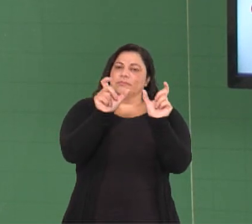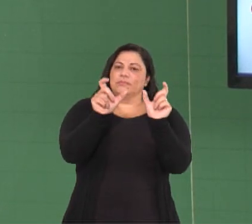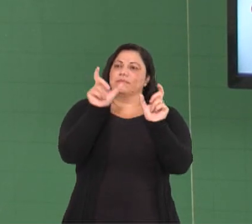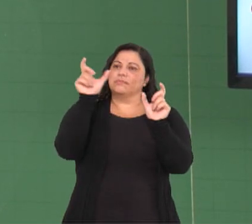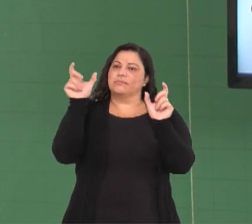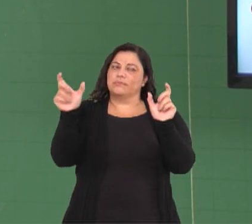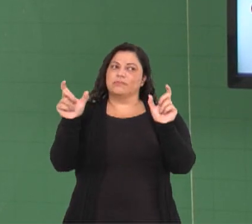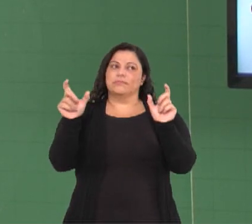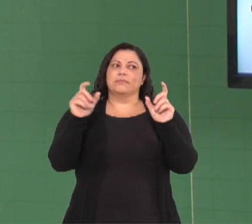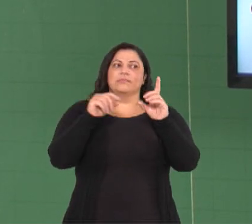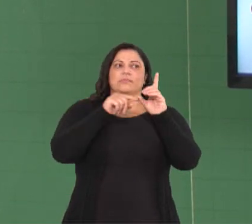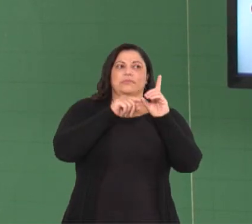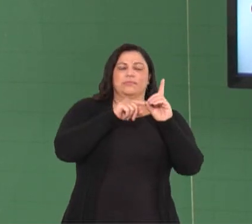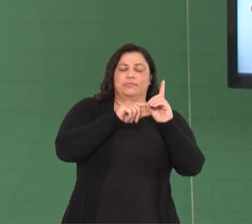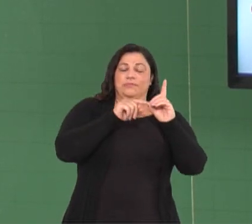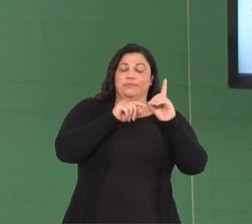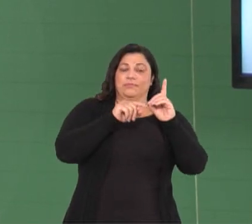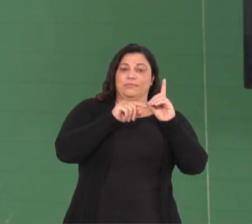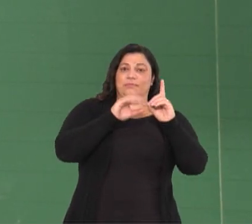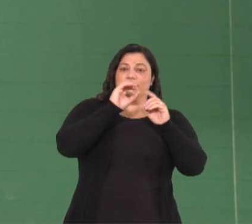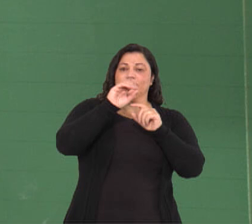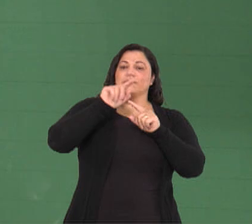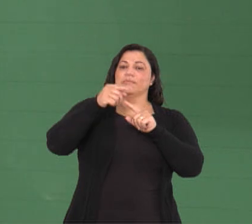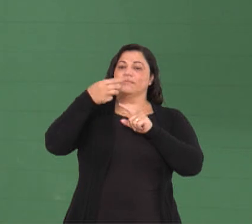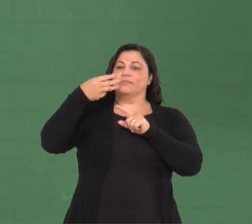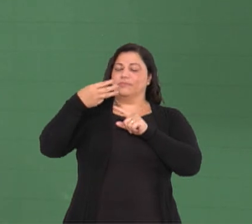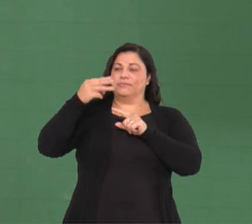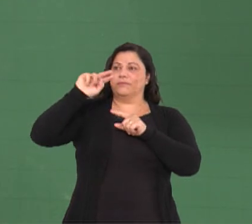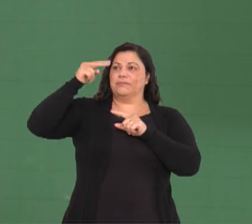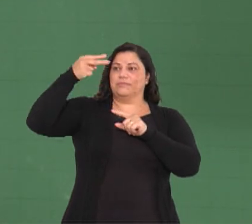e distância entre as cargas 0,3 ao quadrado.